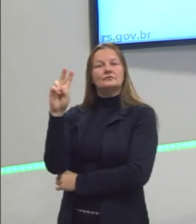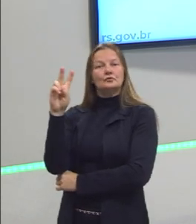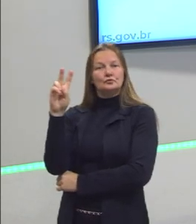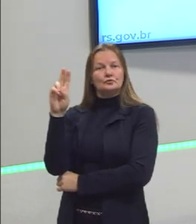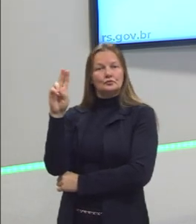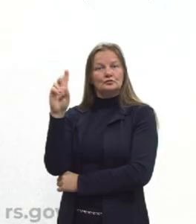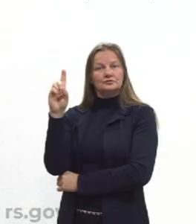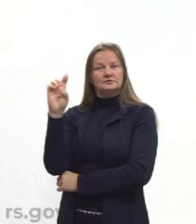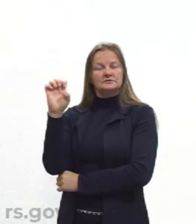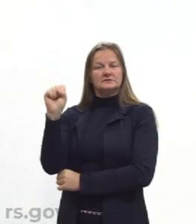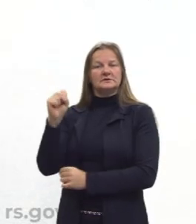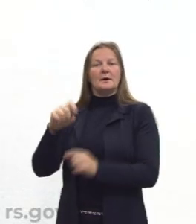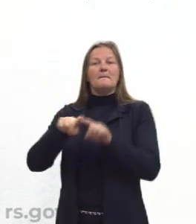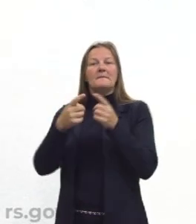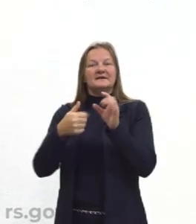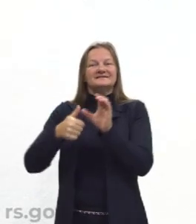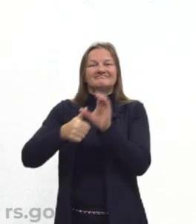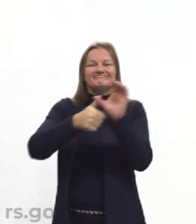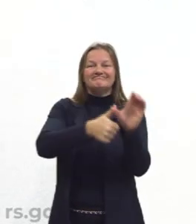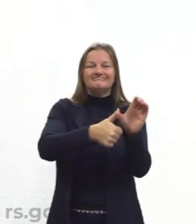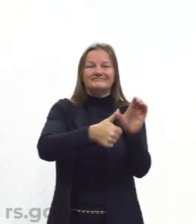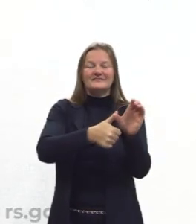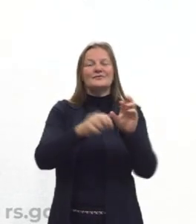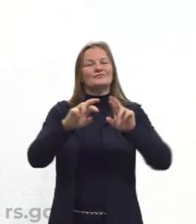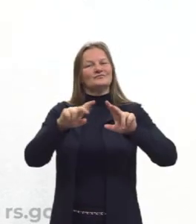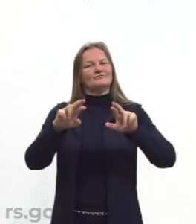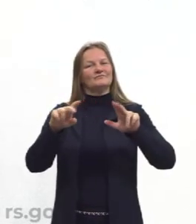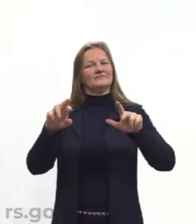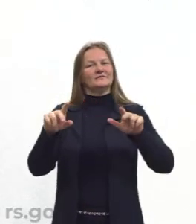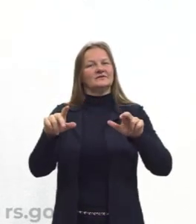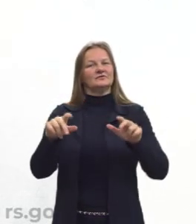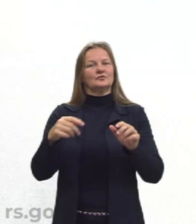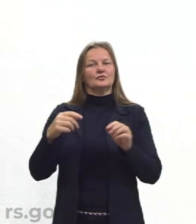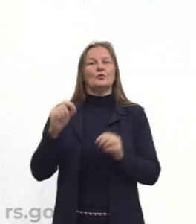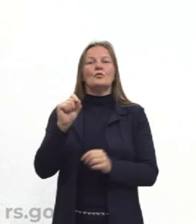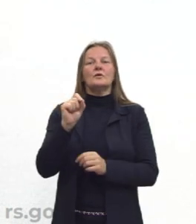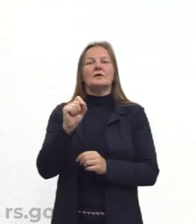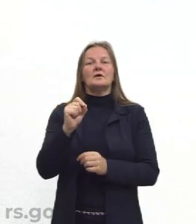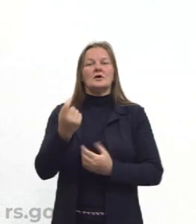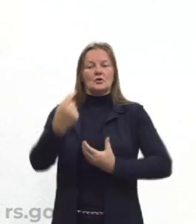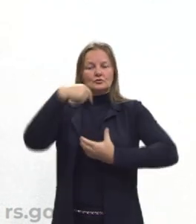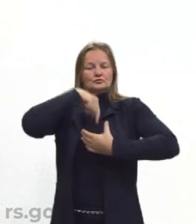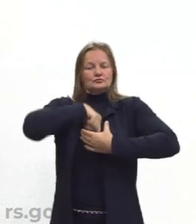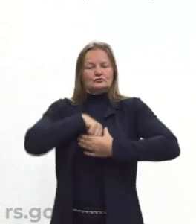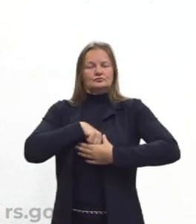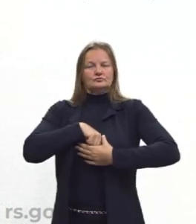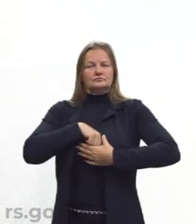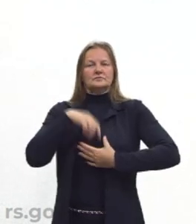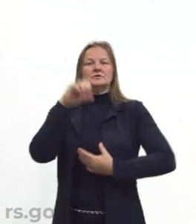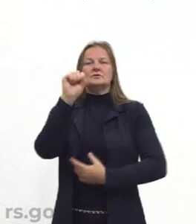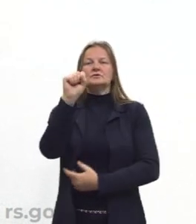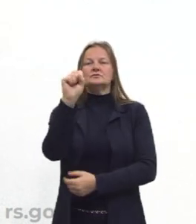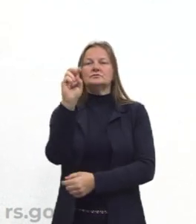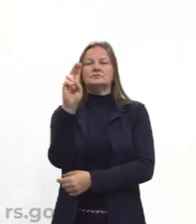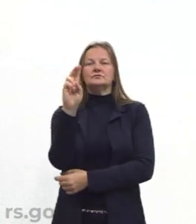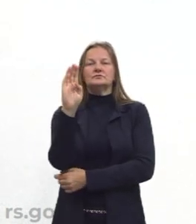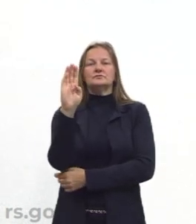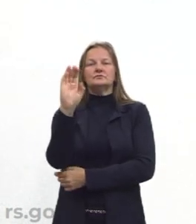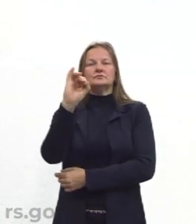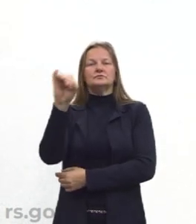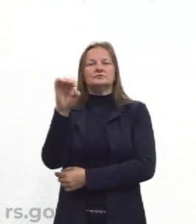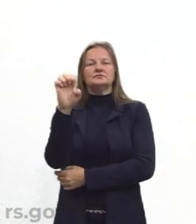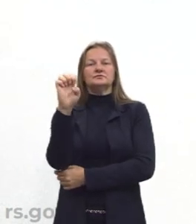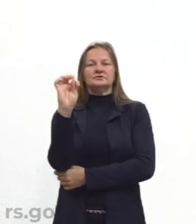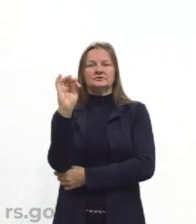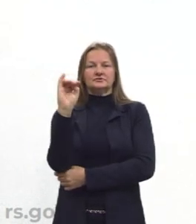e agora o cristianismo coloca um elemento novo que a subjetividade o agora o ser humano